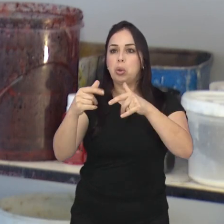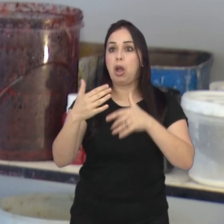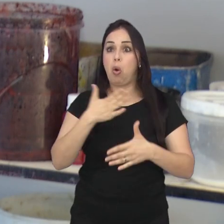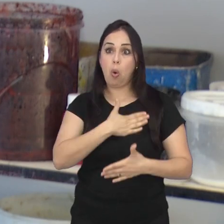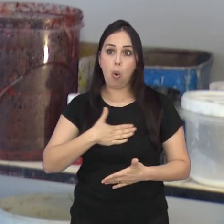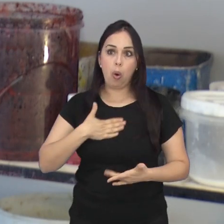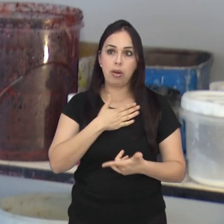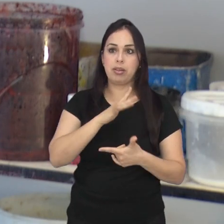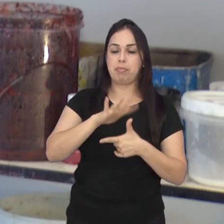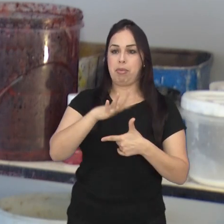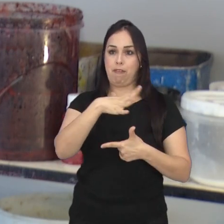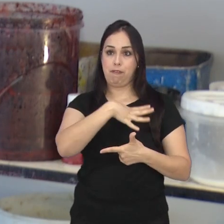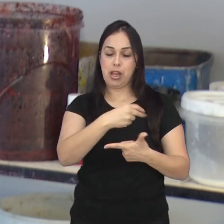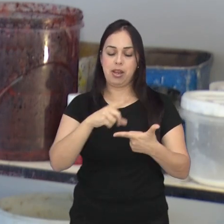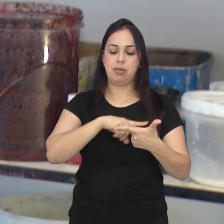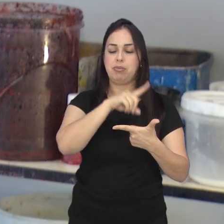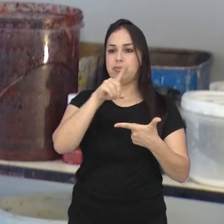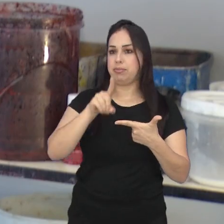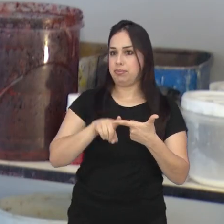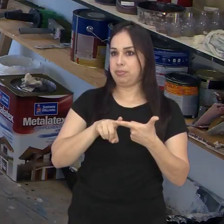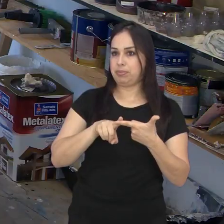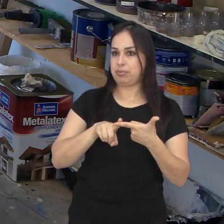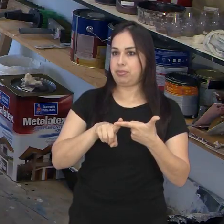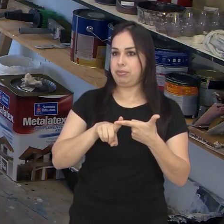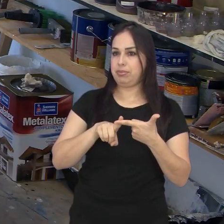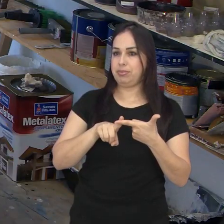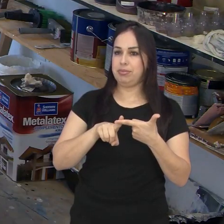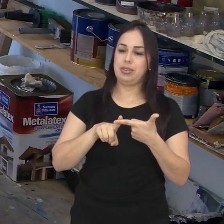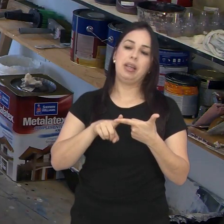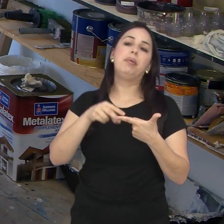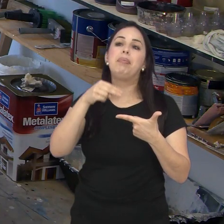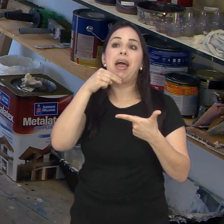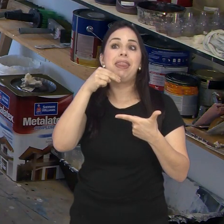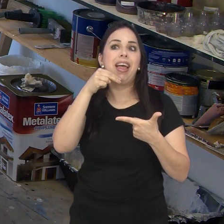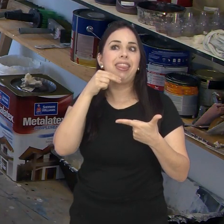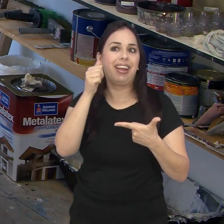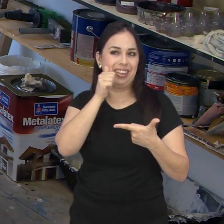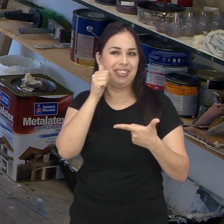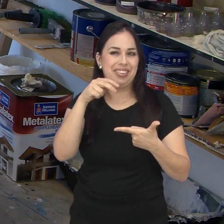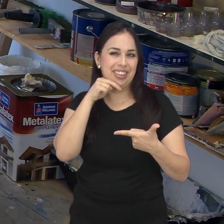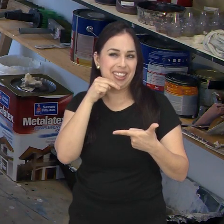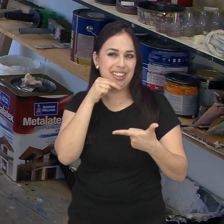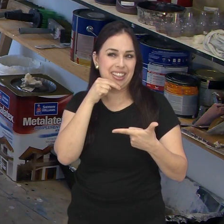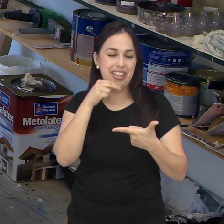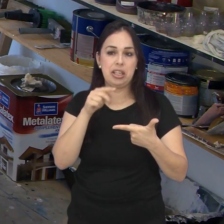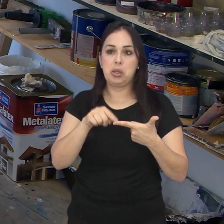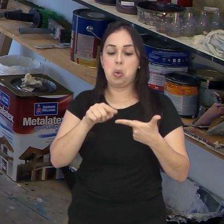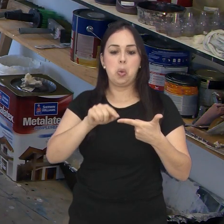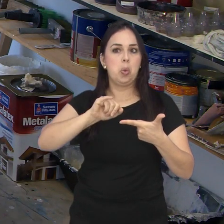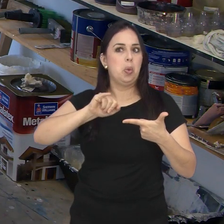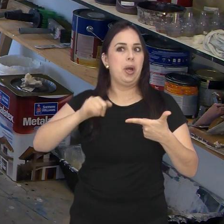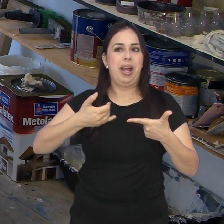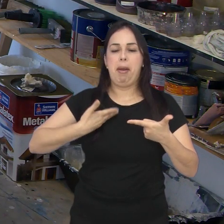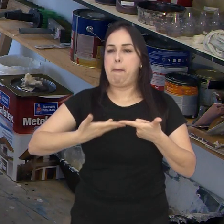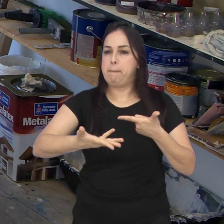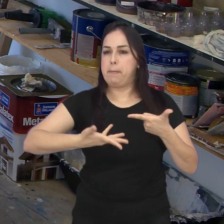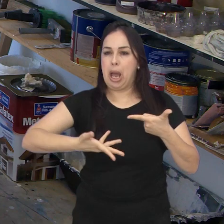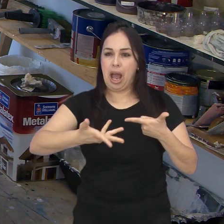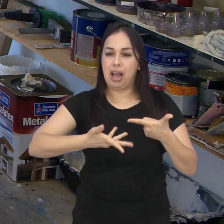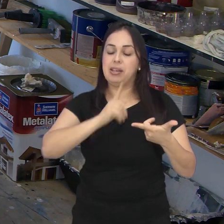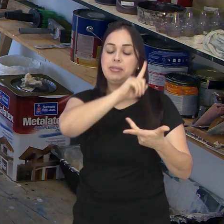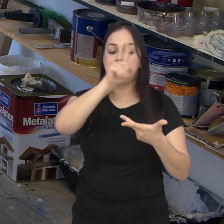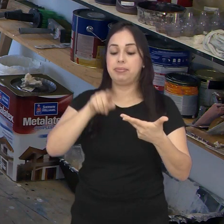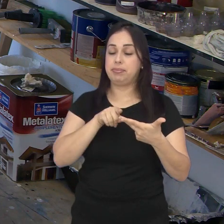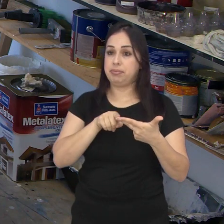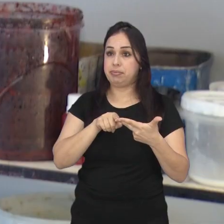gosto são meus filhos, minha neta que eu tenho agora, que eu curto muito.